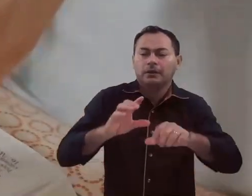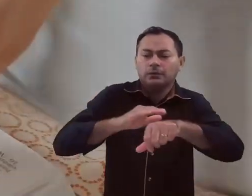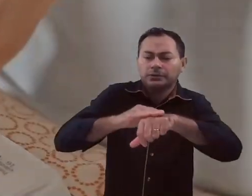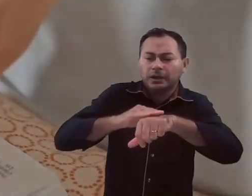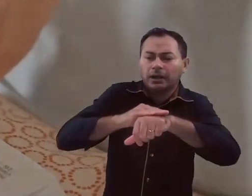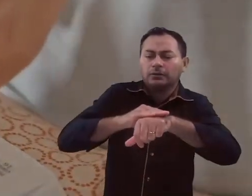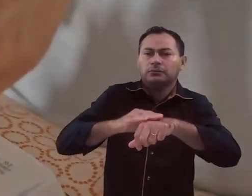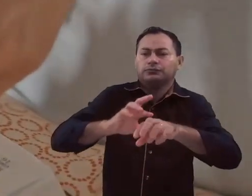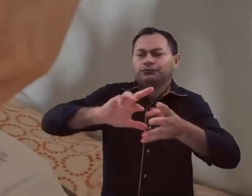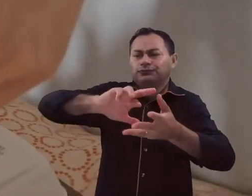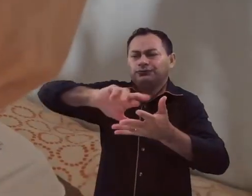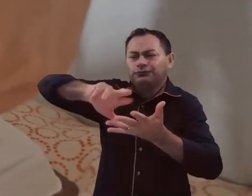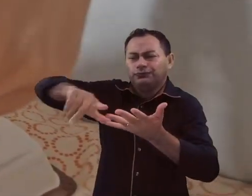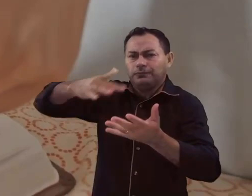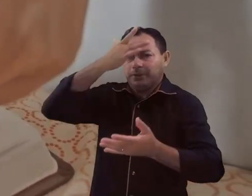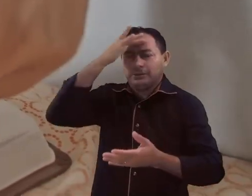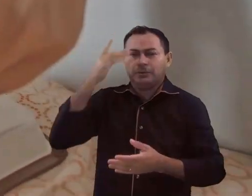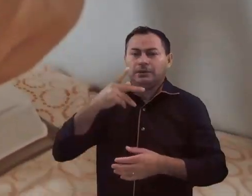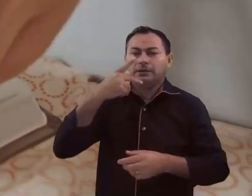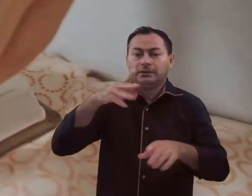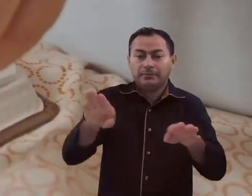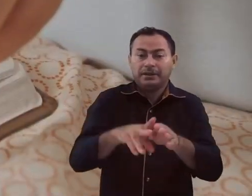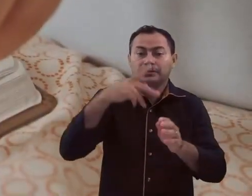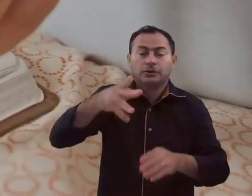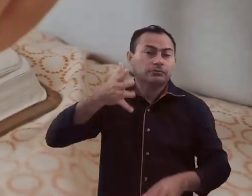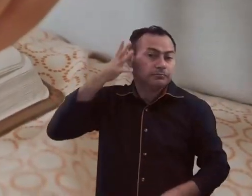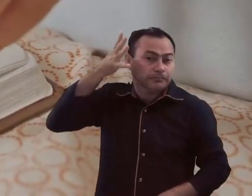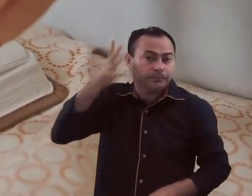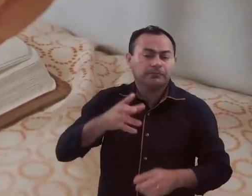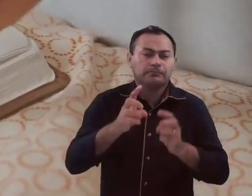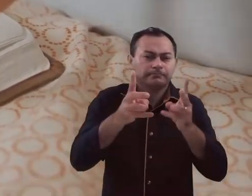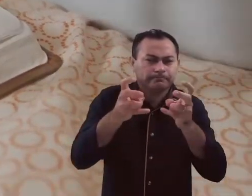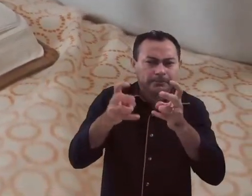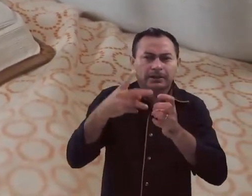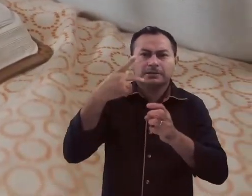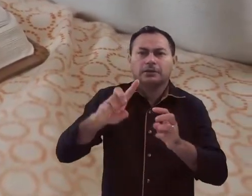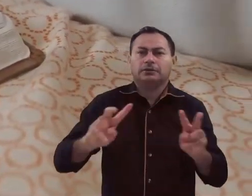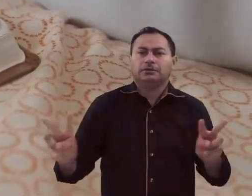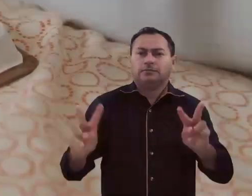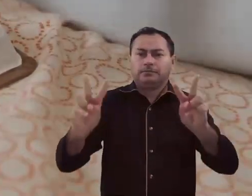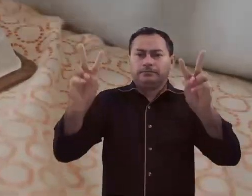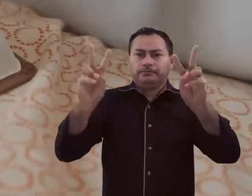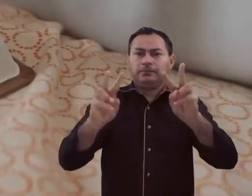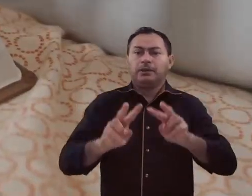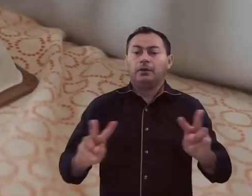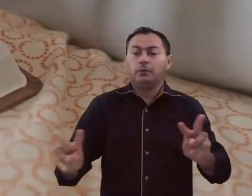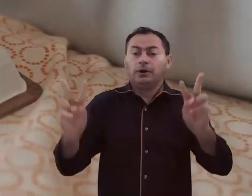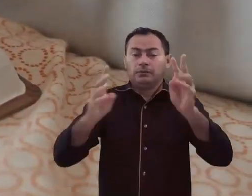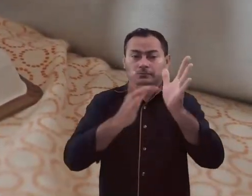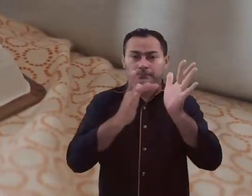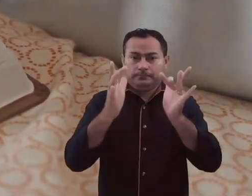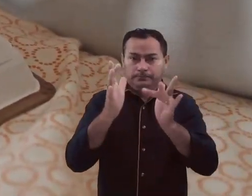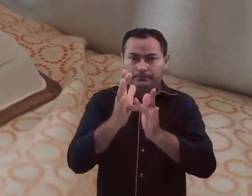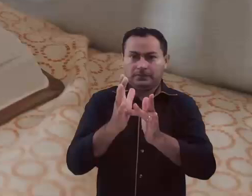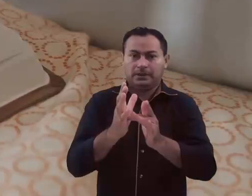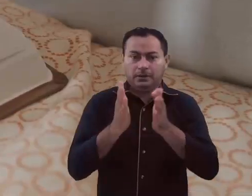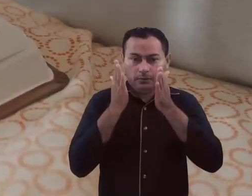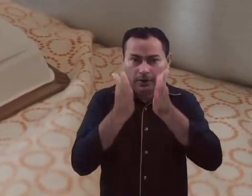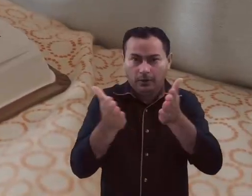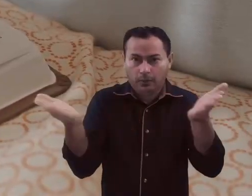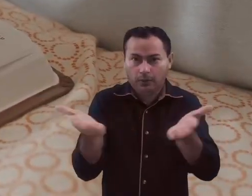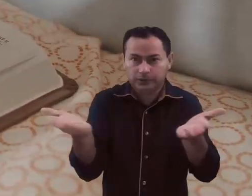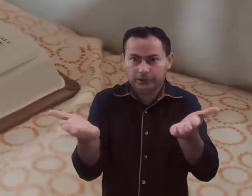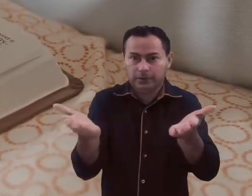os diálogos que travou com diferentes pessoas e os seus sermões, a fim de identificar os seus valores. O valor de Jesus